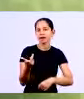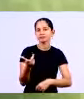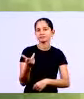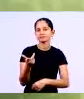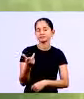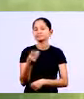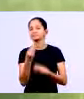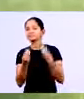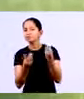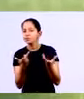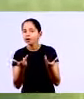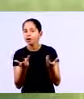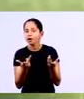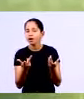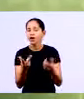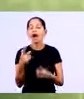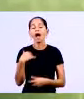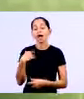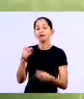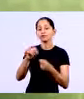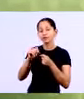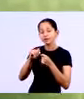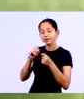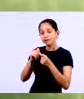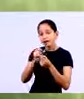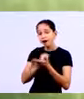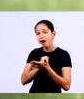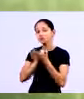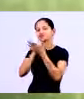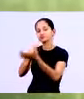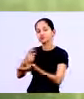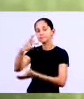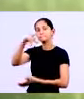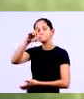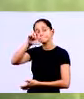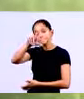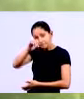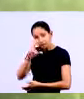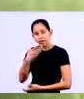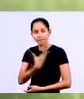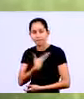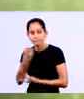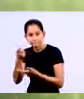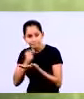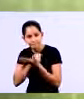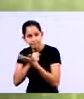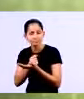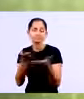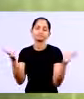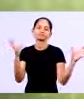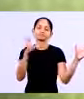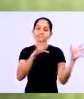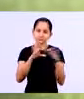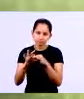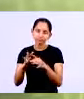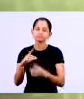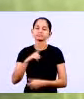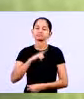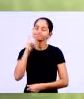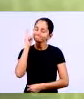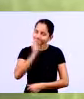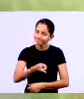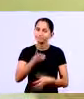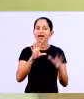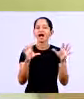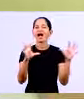se é pelo de pelo ou se é pelo de preposição, ok? Pelo contexto a gente percebe a diferença. Pelo